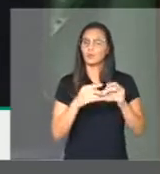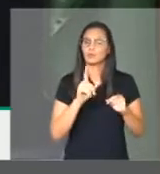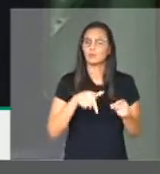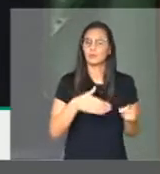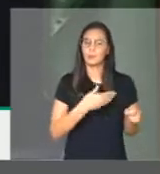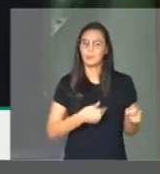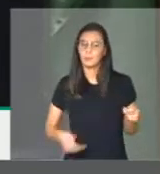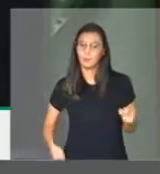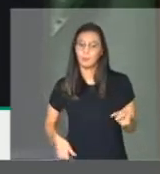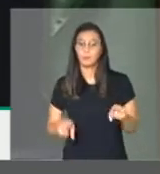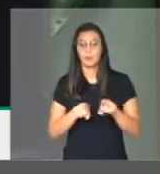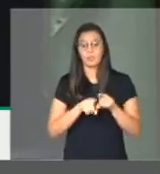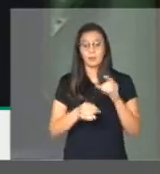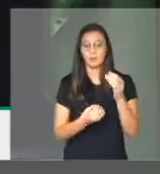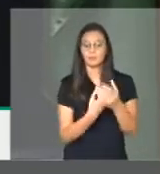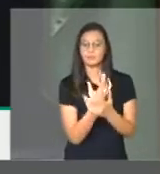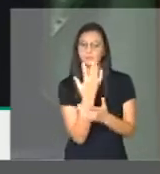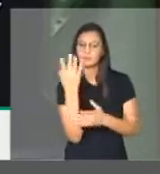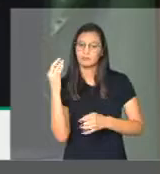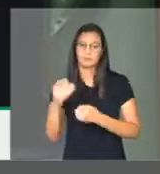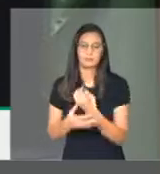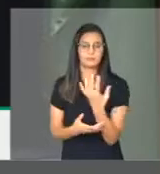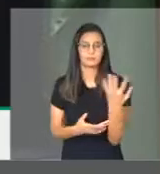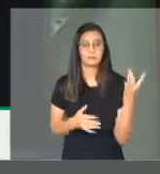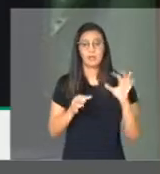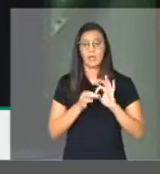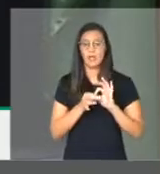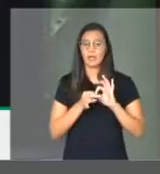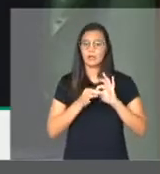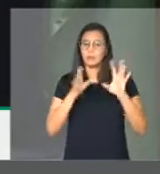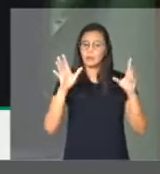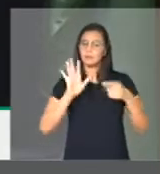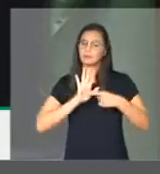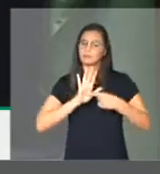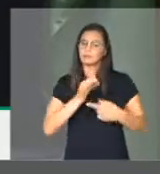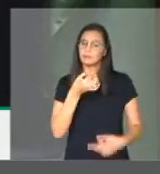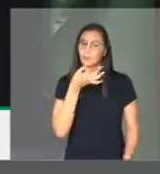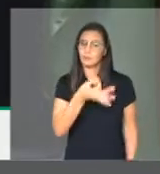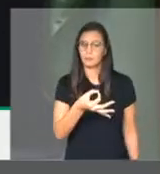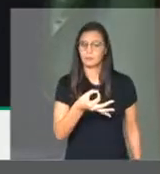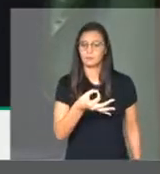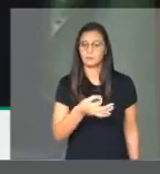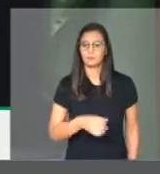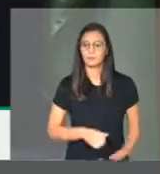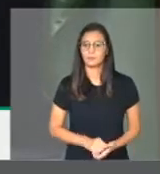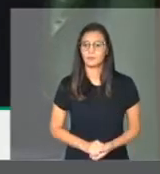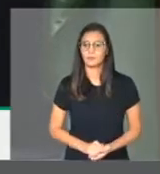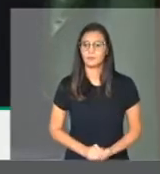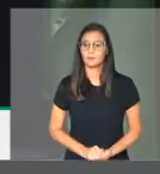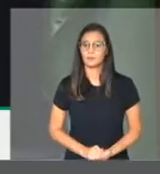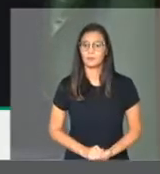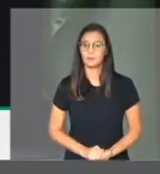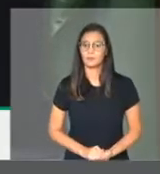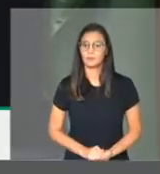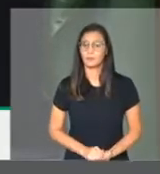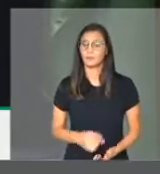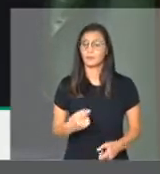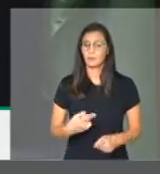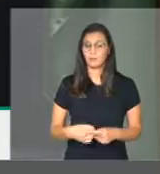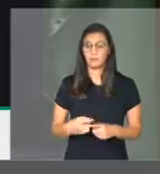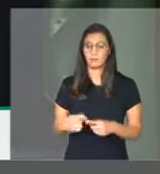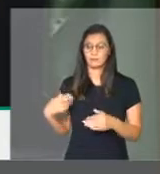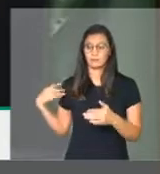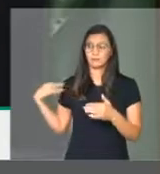o ambiental, a soberania nacional, a liberdade de expressão. Afinal, a se tirar pelo histórico